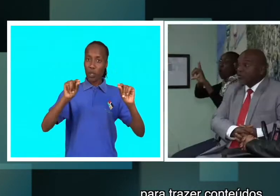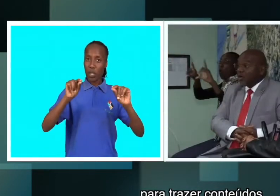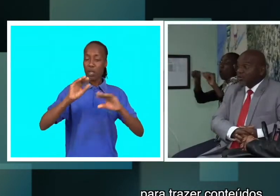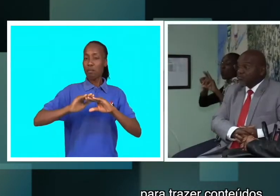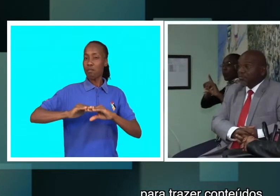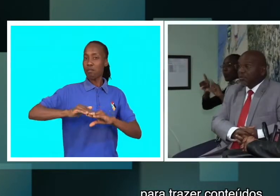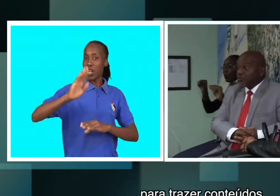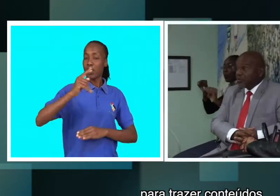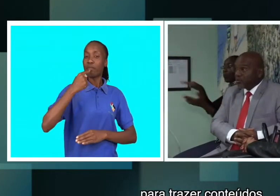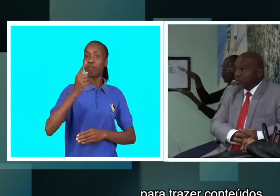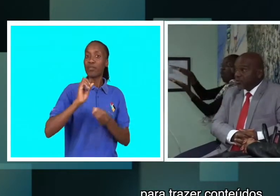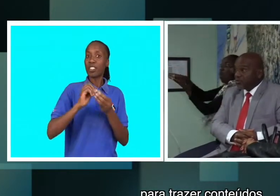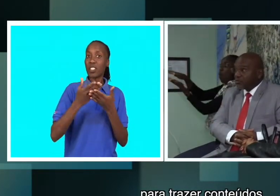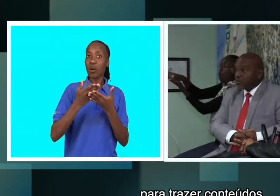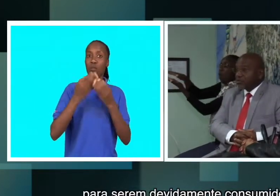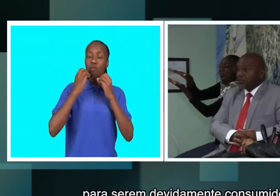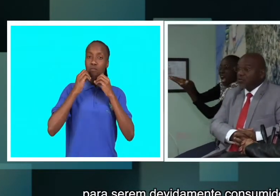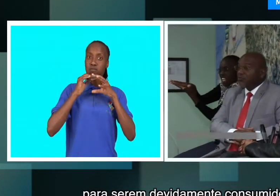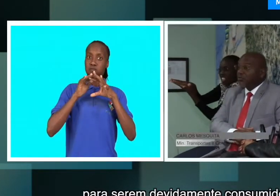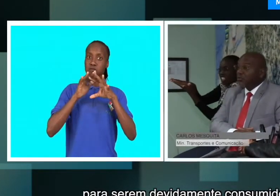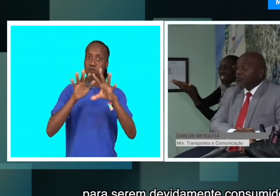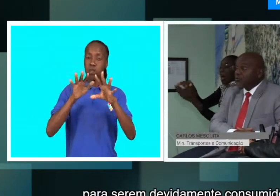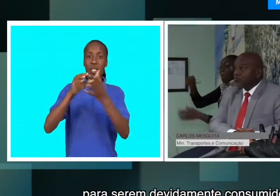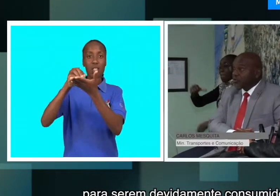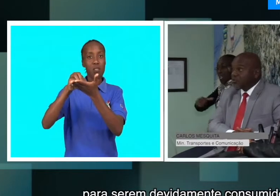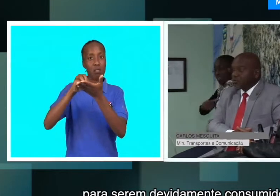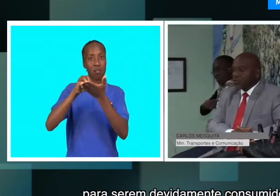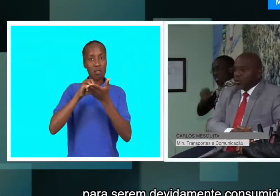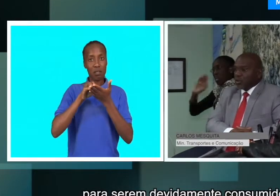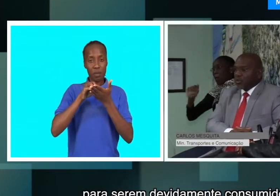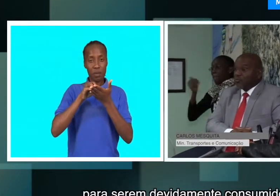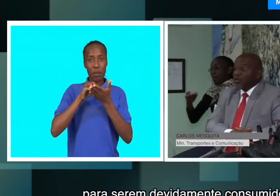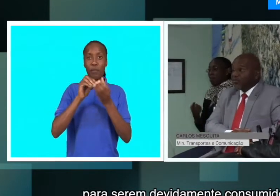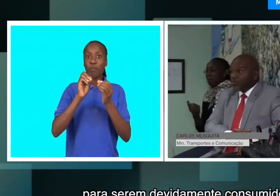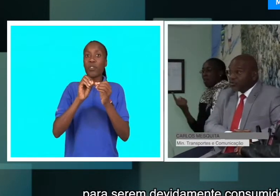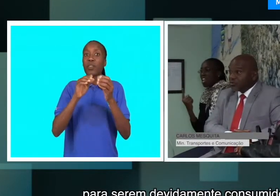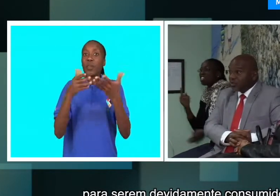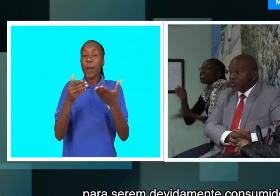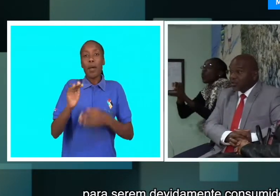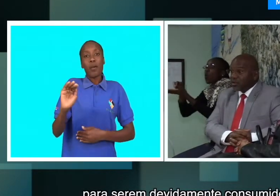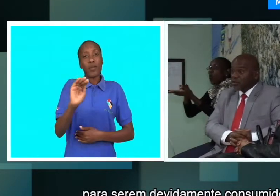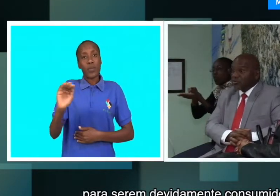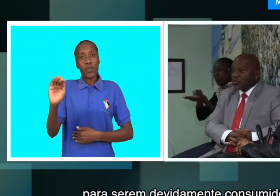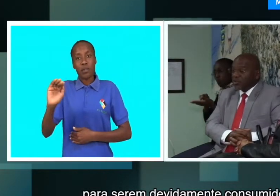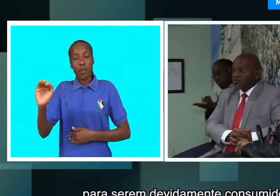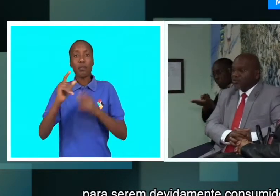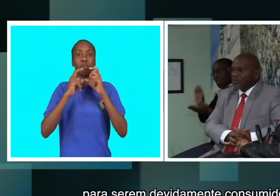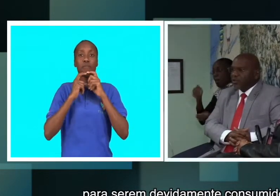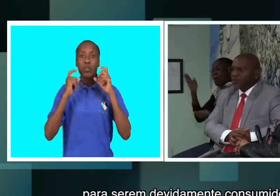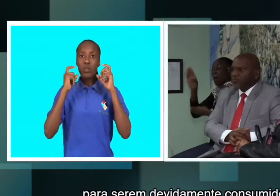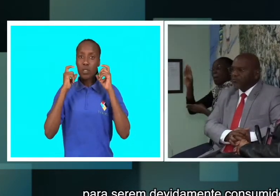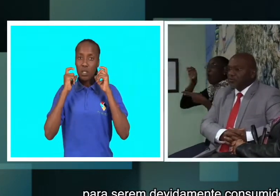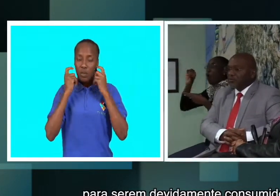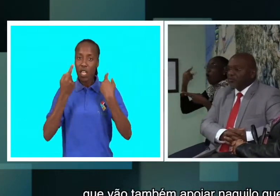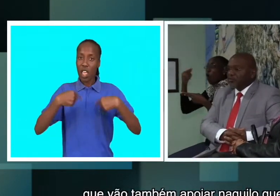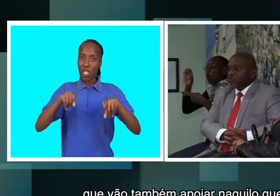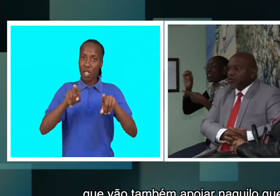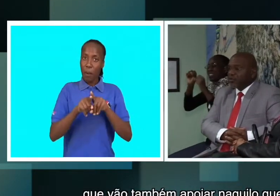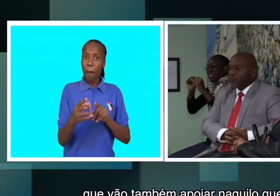locais, particularmente, para serem devidamente consumidos para o benefício da sociedade moçambicana,